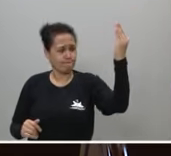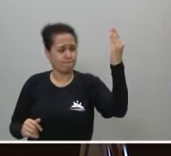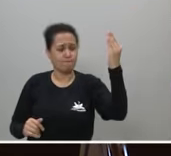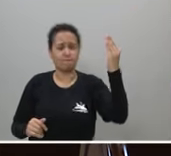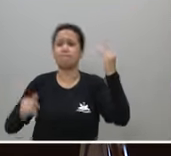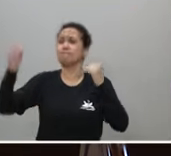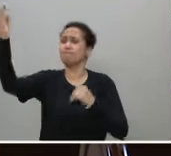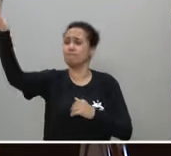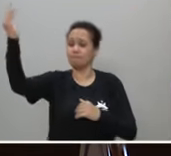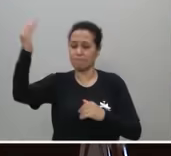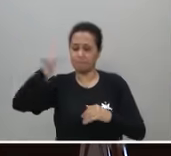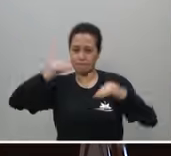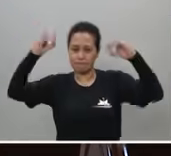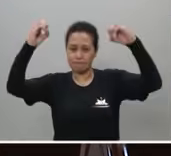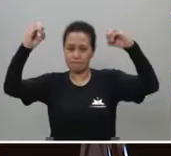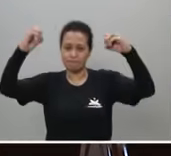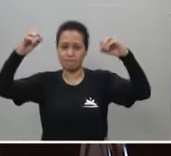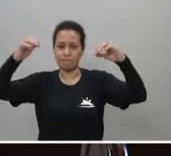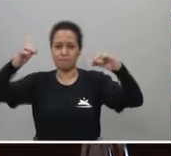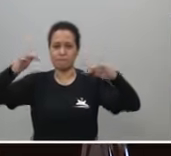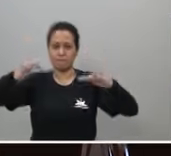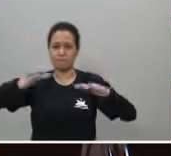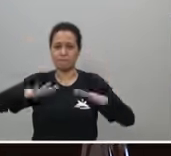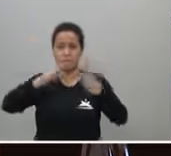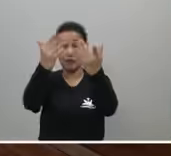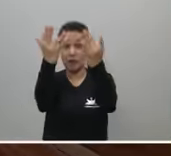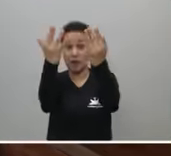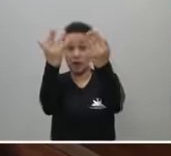vem iluminar. Põe a mão na mente.